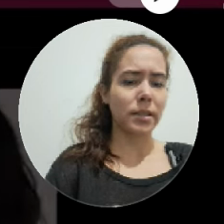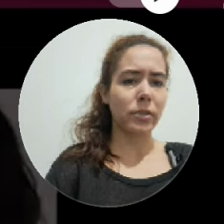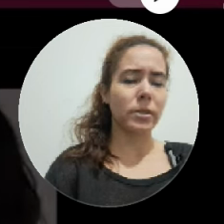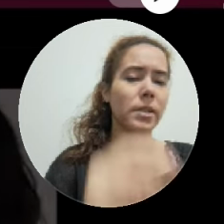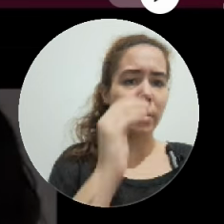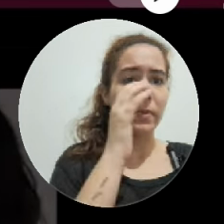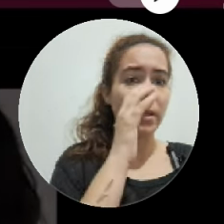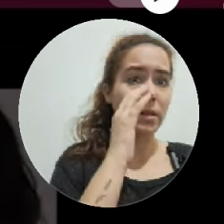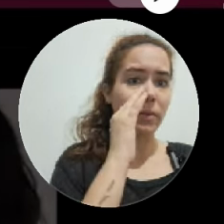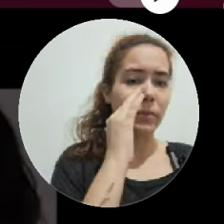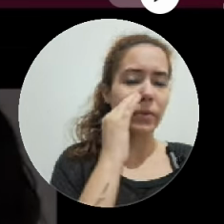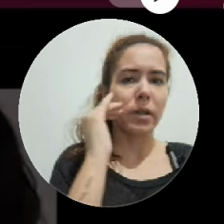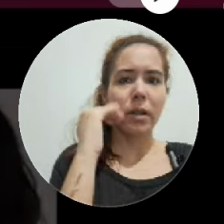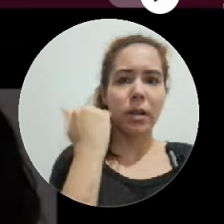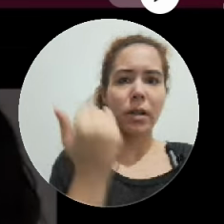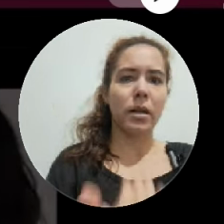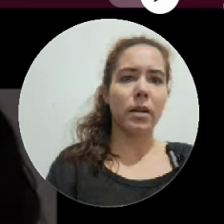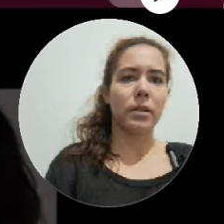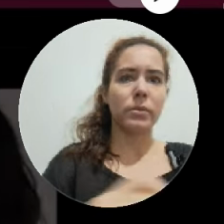as editoras revisam